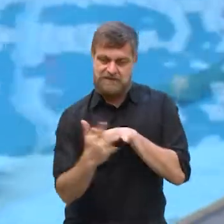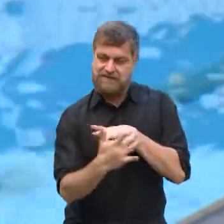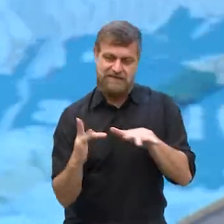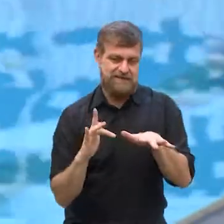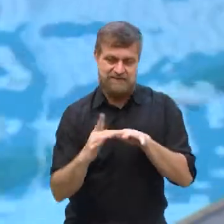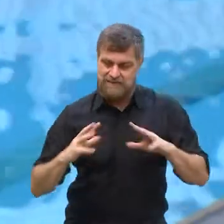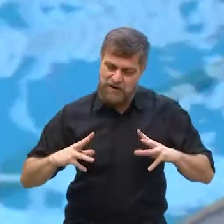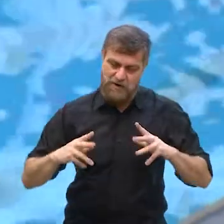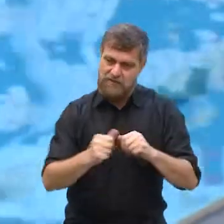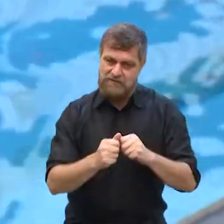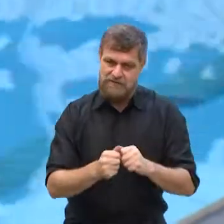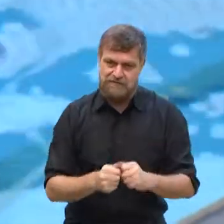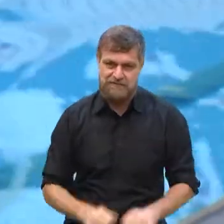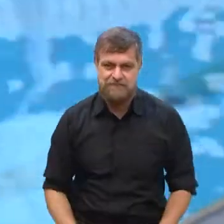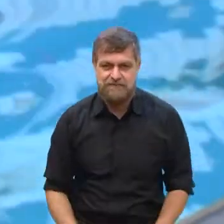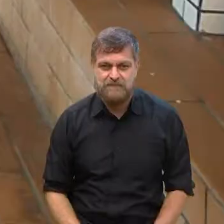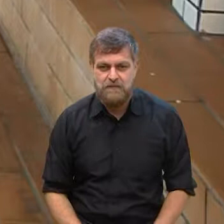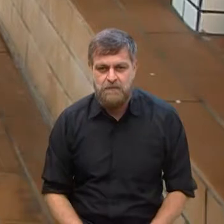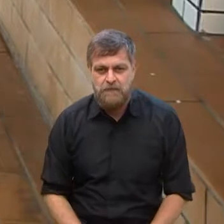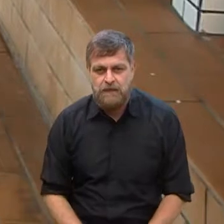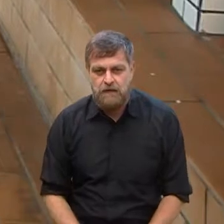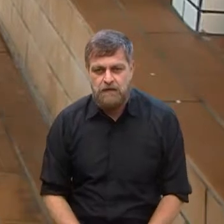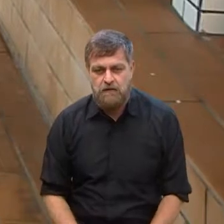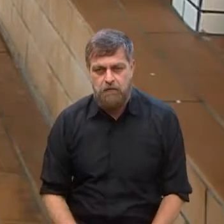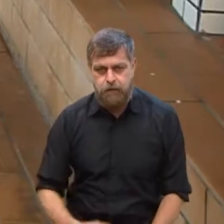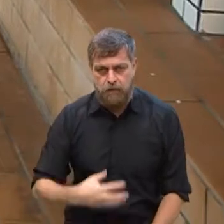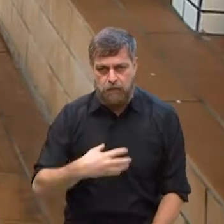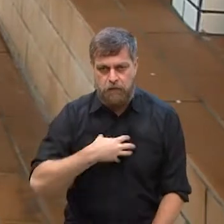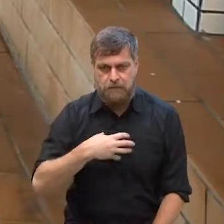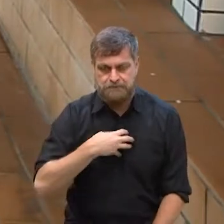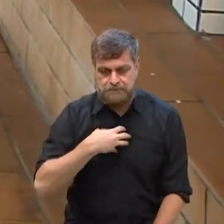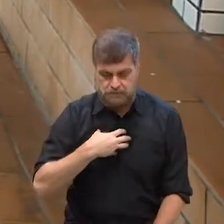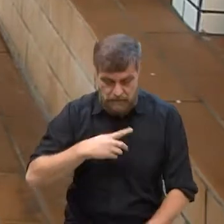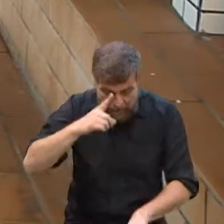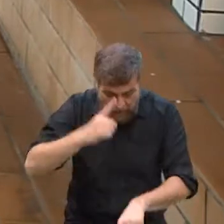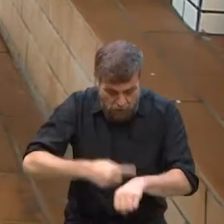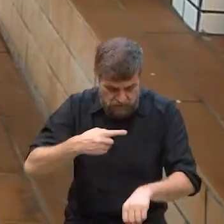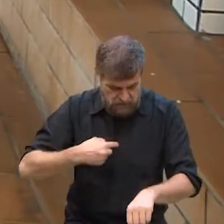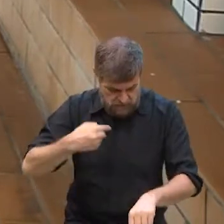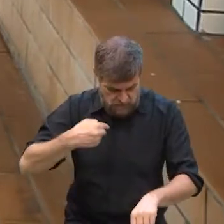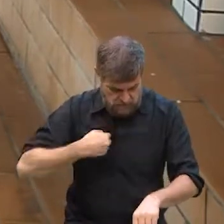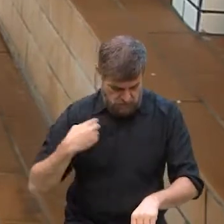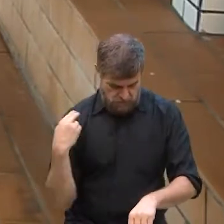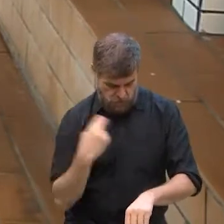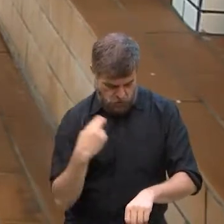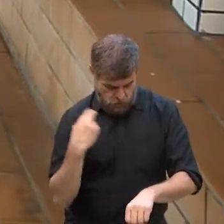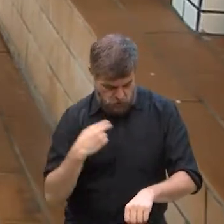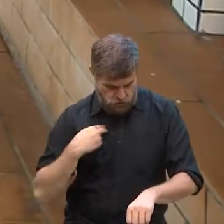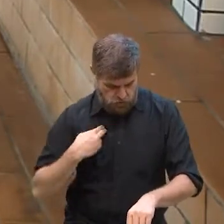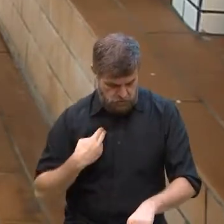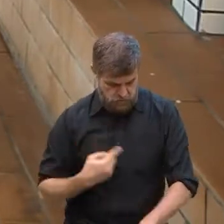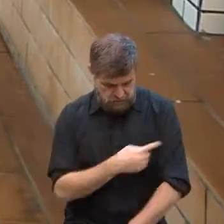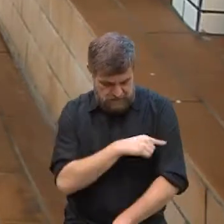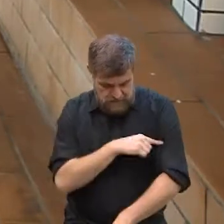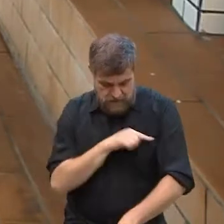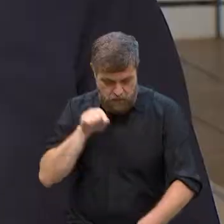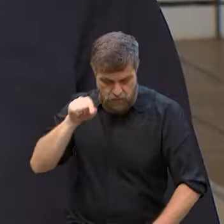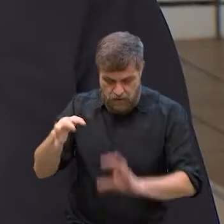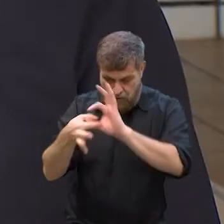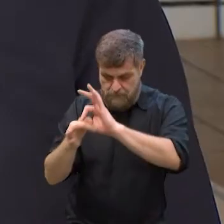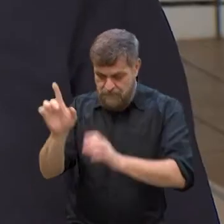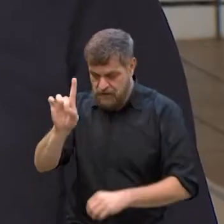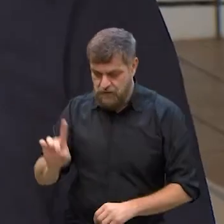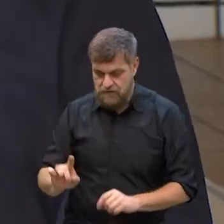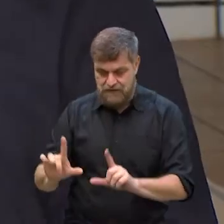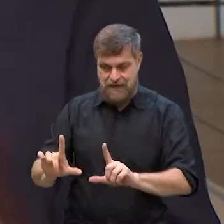Então foi através das redes sociais. Esse sentimento, a hora que você viu que você estava classificado para a Paralimpíada de